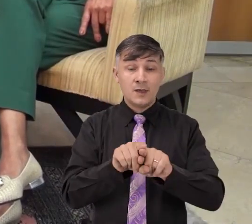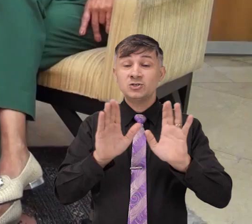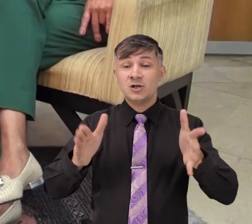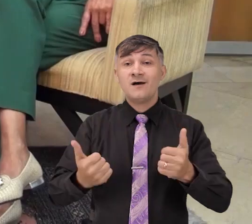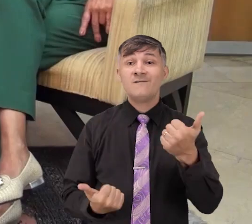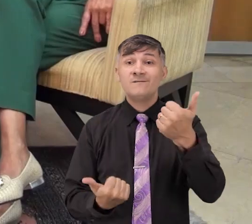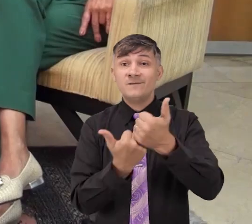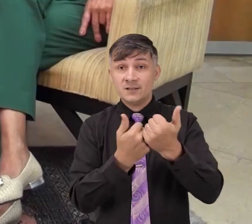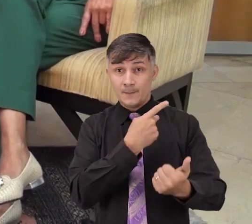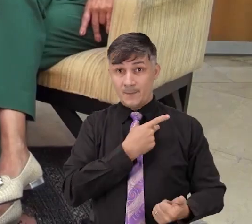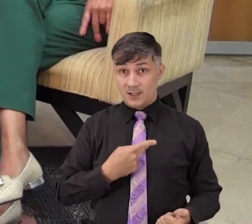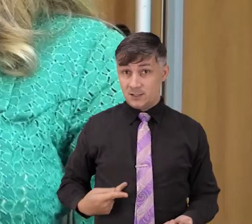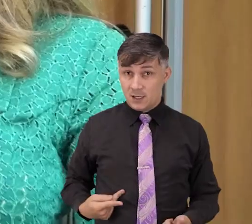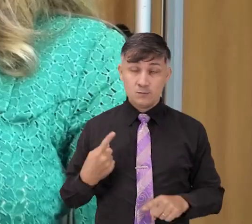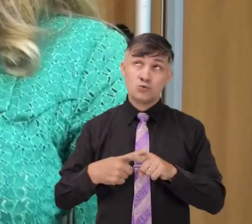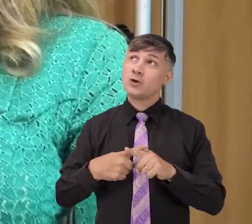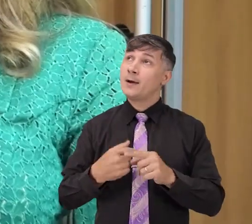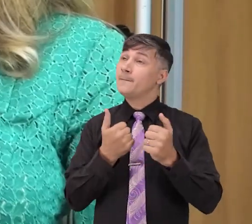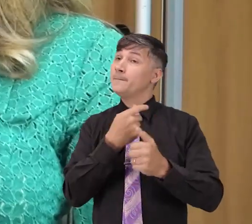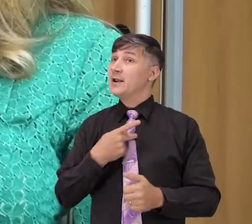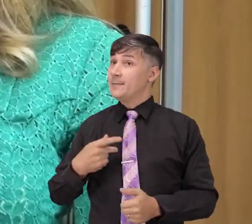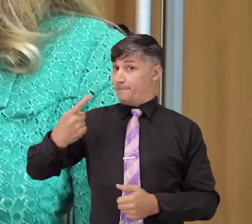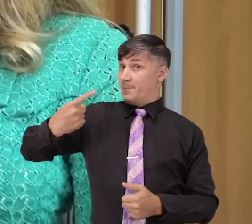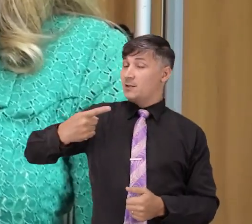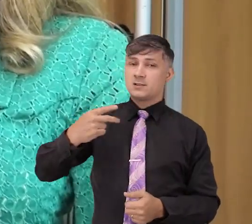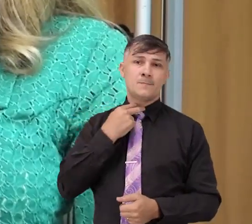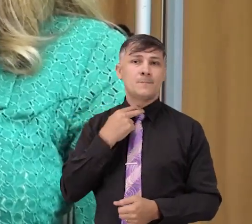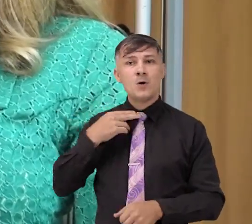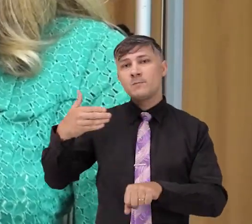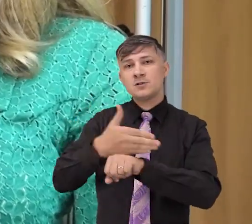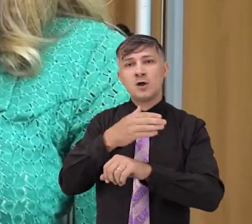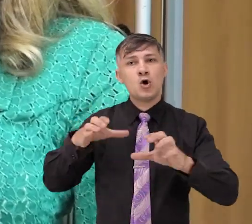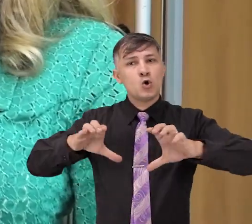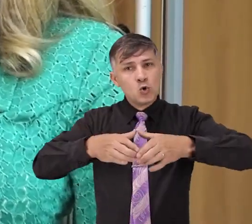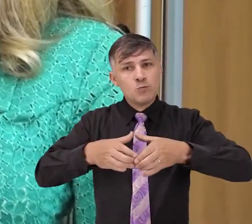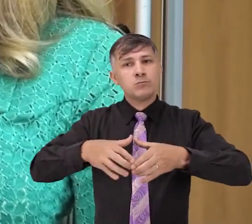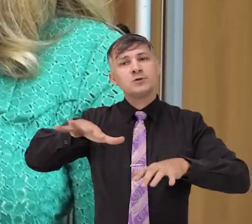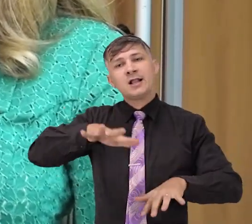a vice-presidente, que a presidente não pôde participar, da